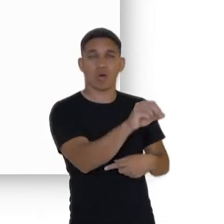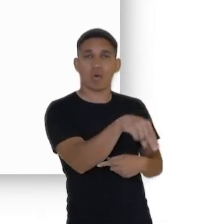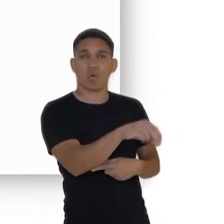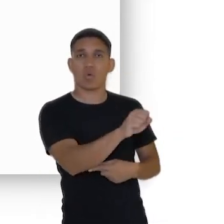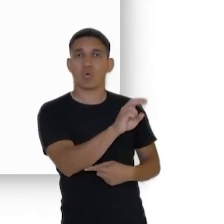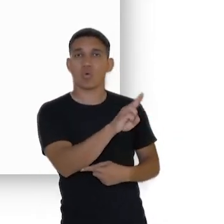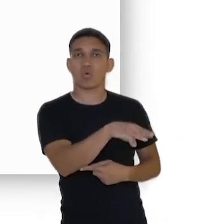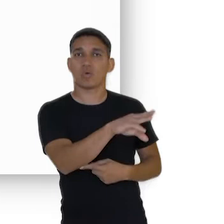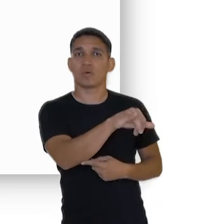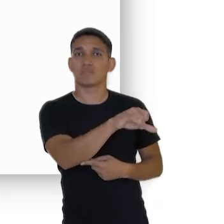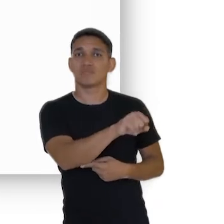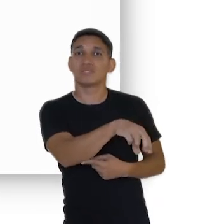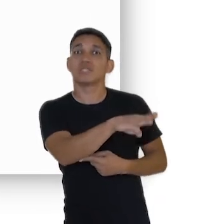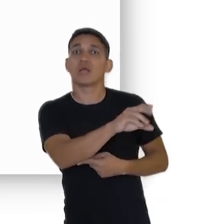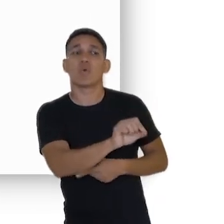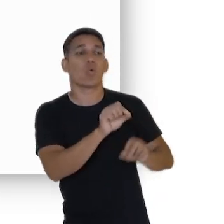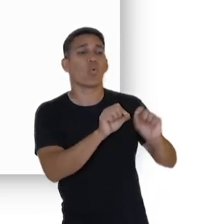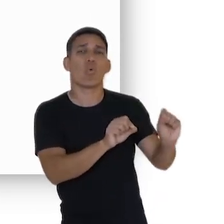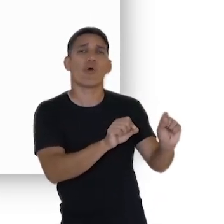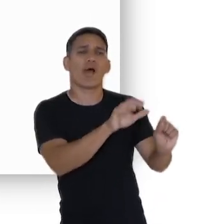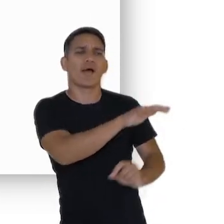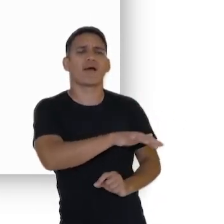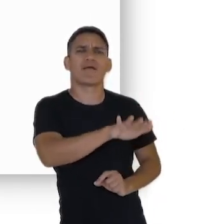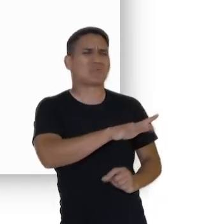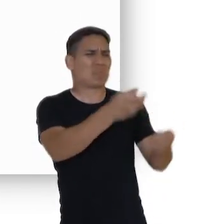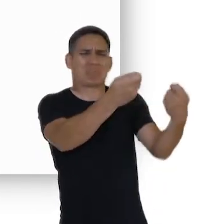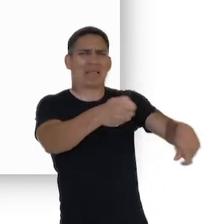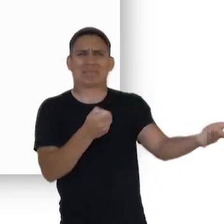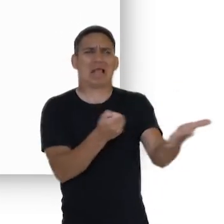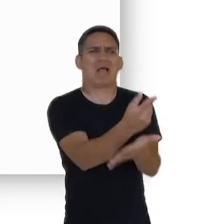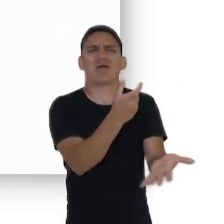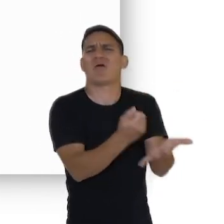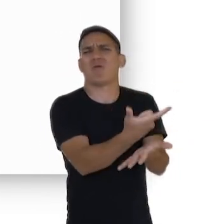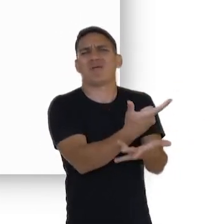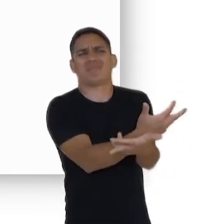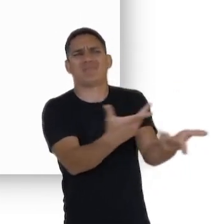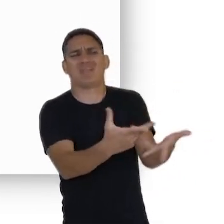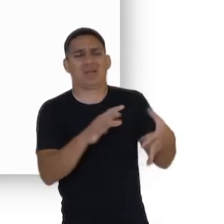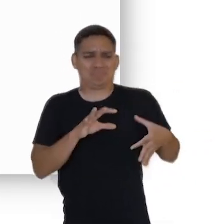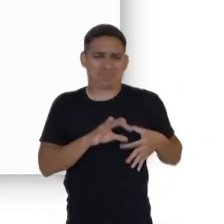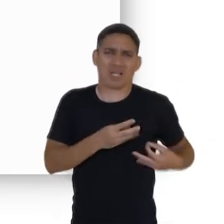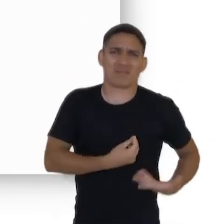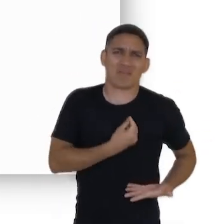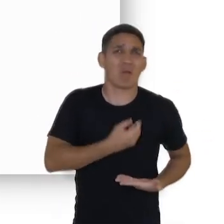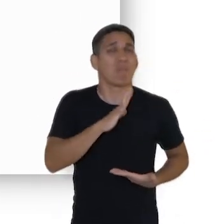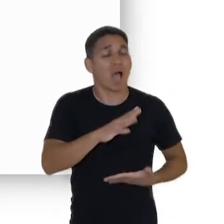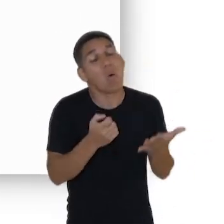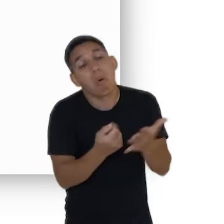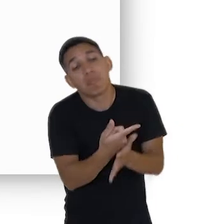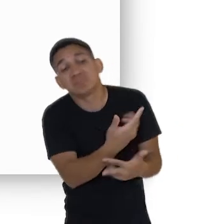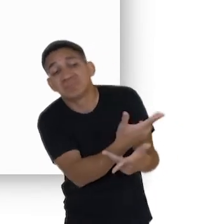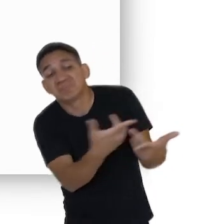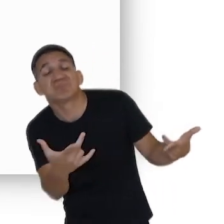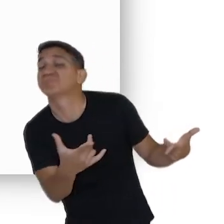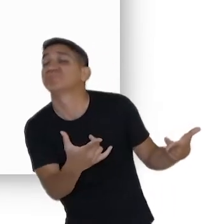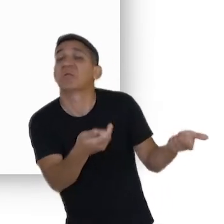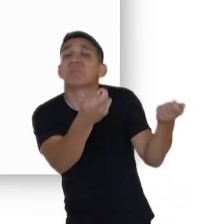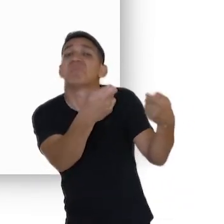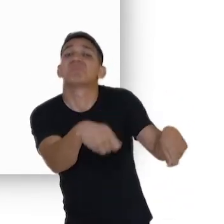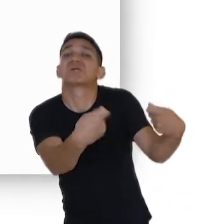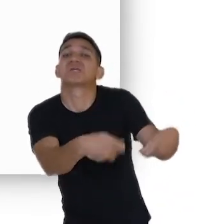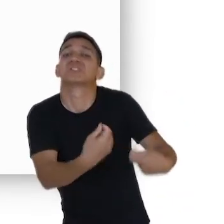ao consumismo, não temos mais a necessidade de consumo, e sim a aquisição de itens que não